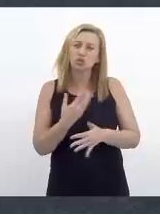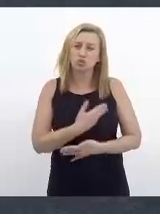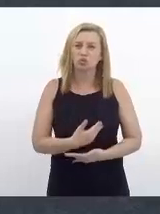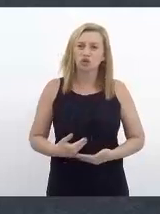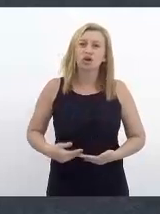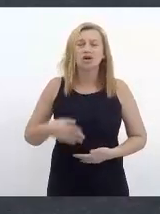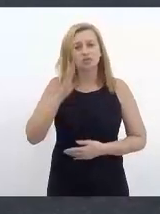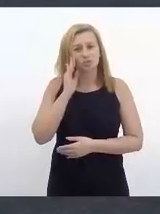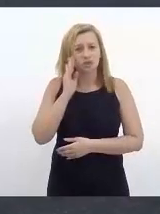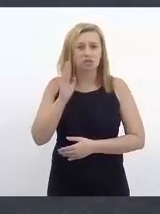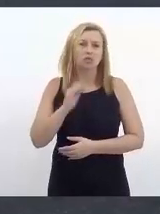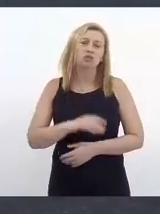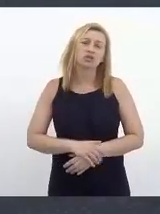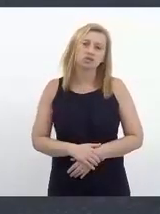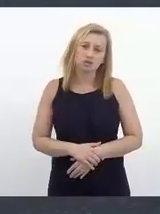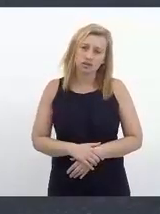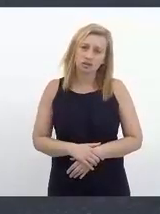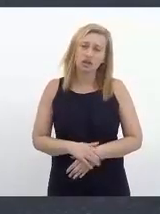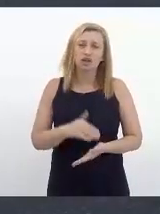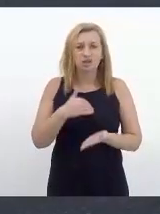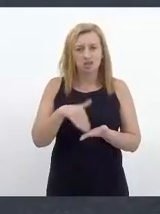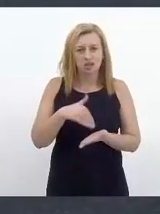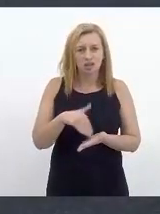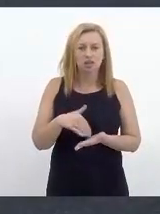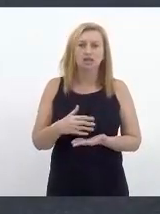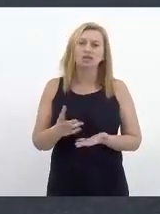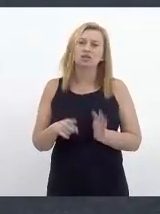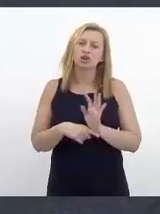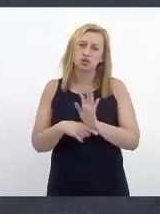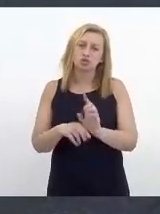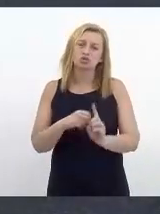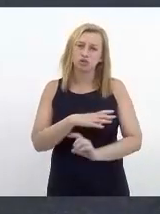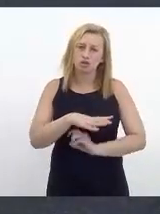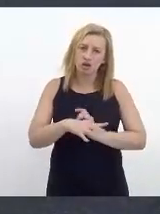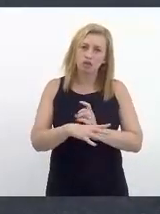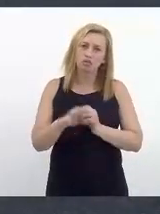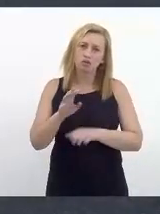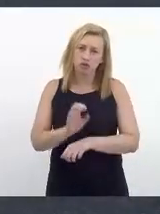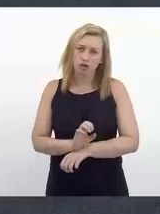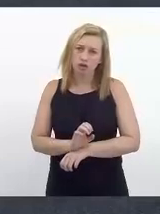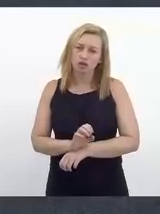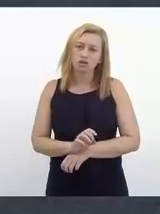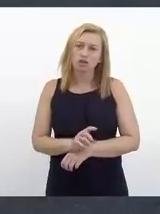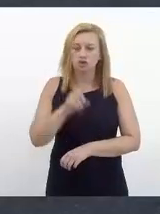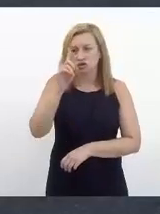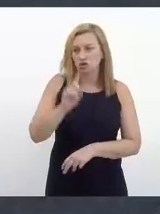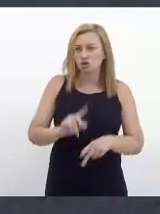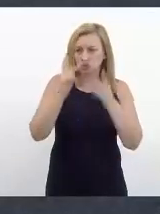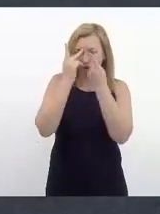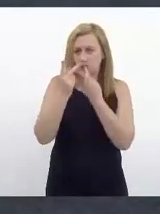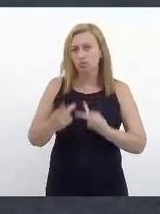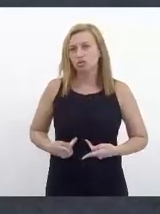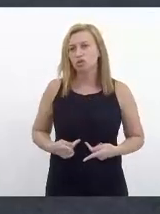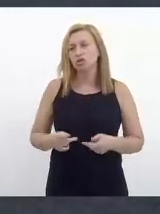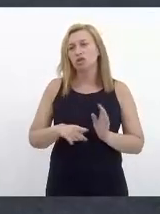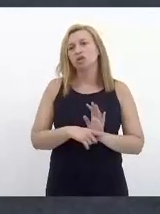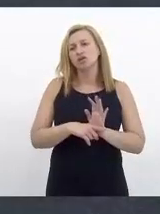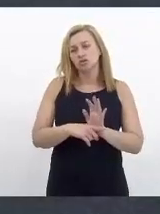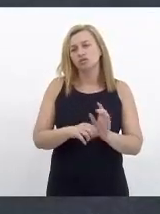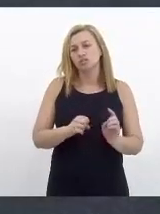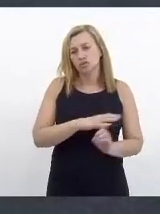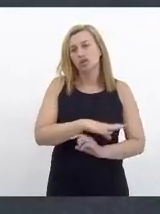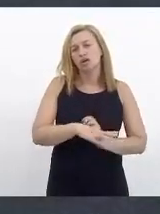governantes, principalmente, né, da Secretaria de Assistência Social do Estado, de Direitos Humanos e Assistência